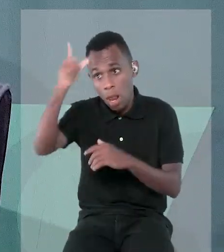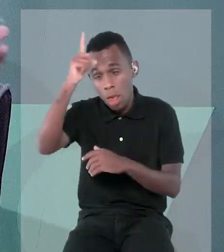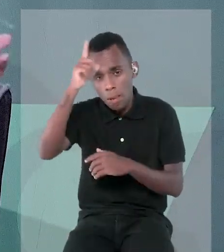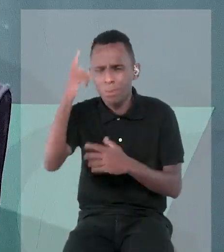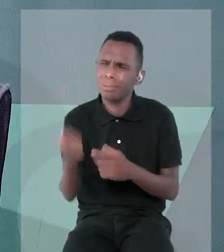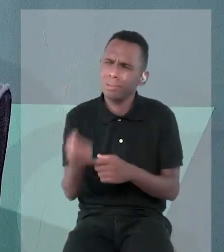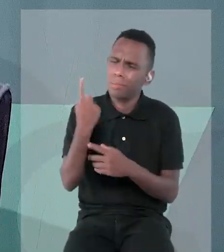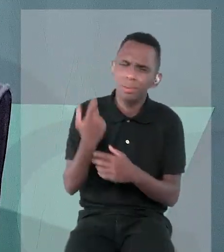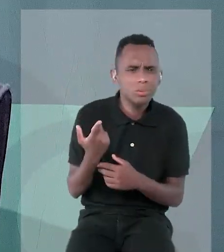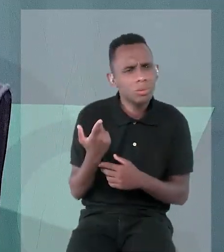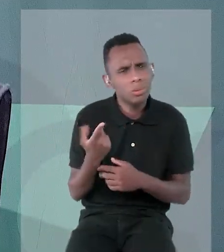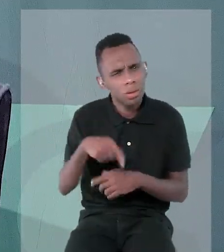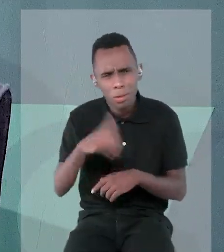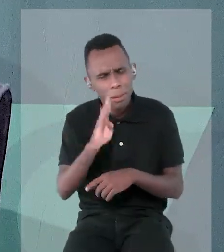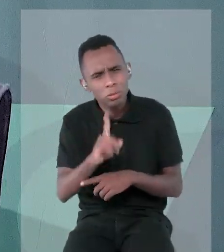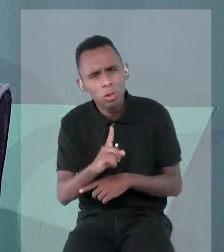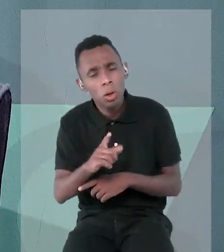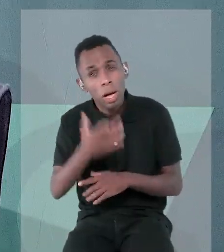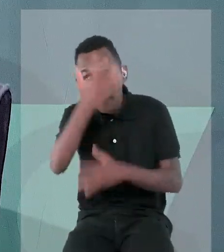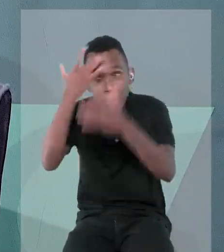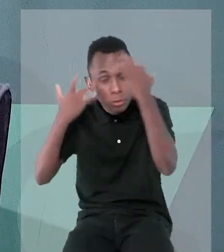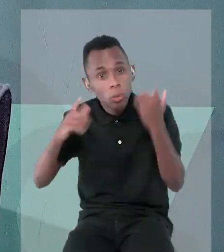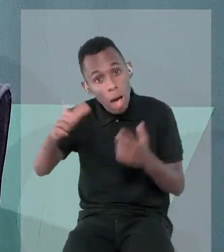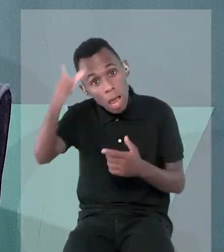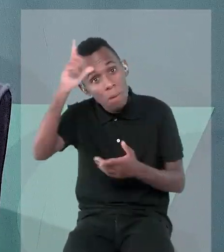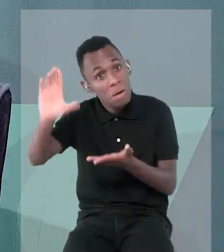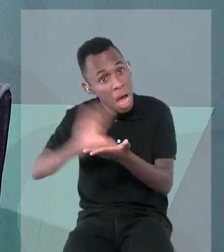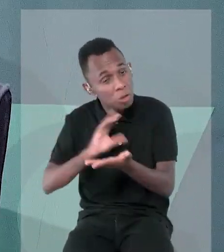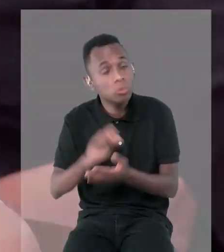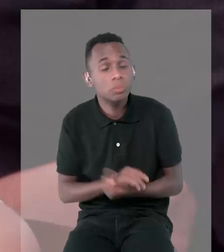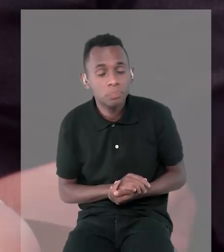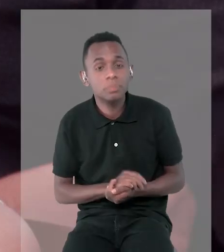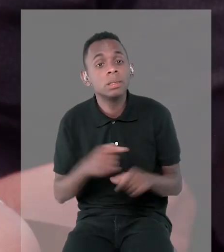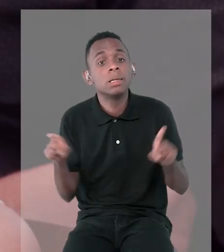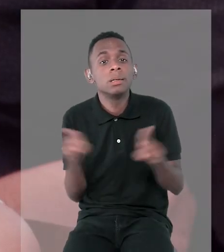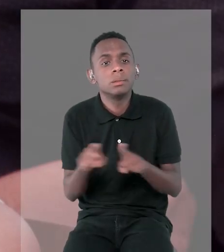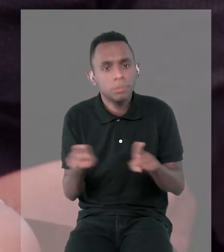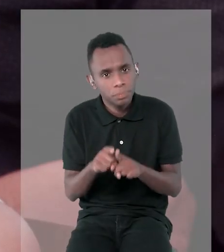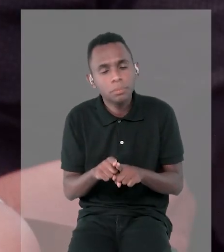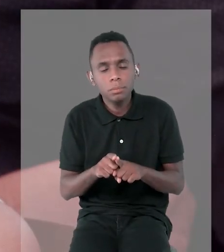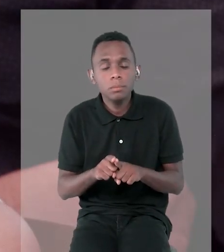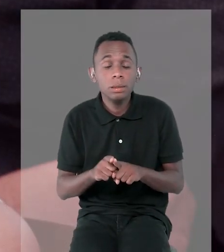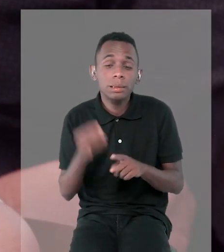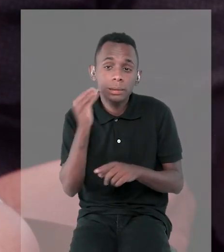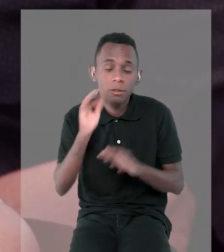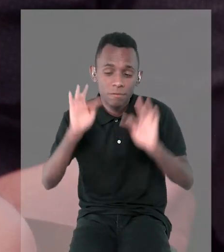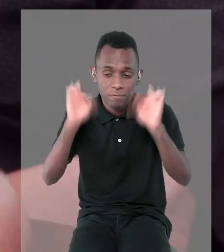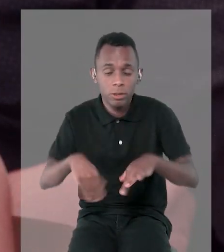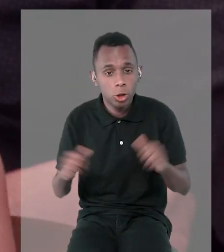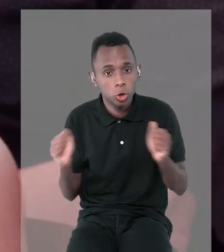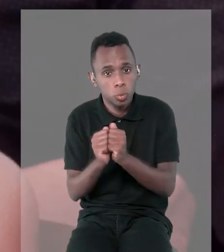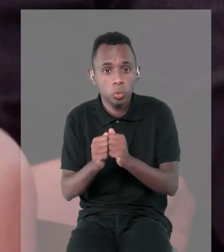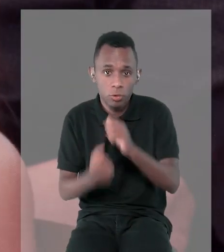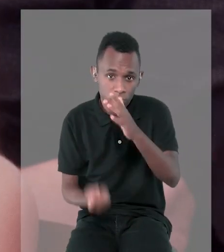pouco irônico, né, não ser dinheiro público brasileiro, mas é assim. E uma outra parte, nós estamos esperando finalizar esse projeto com a Fundação